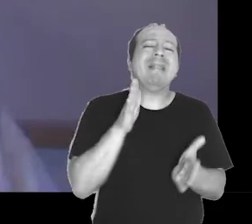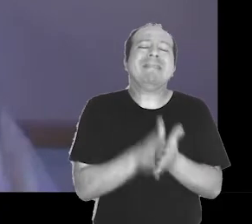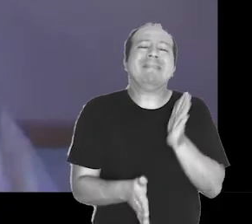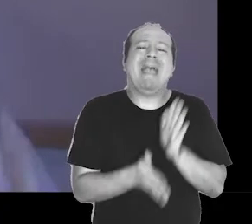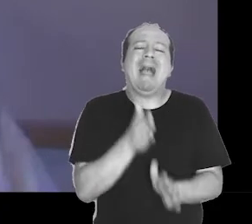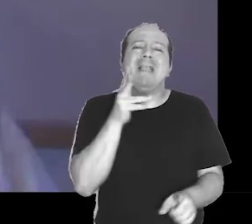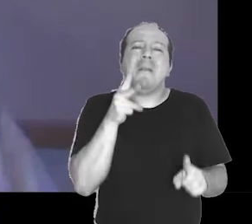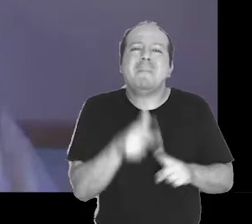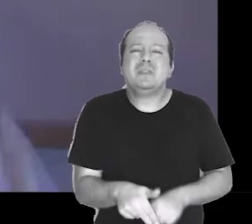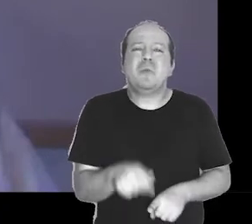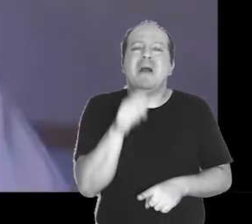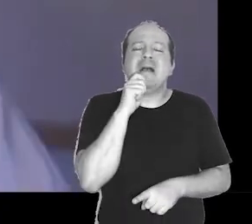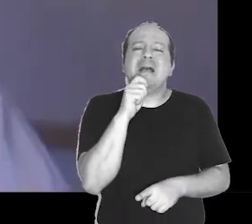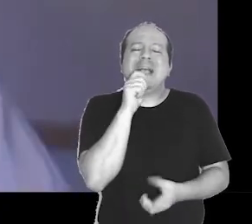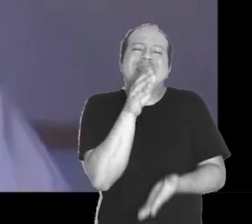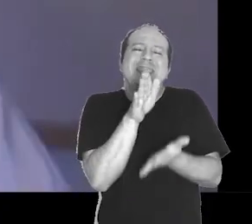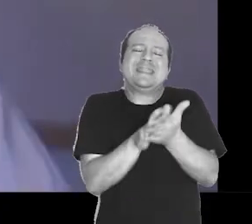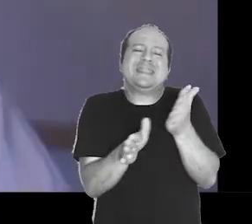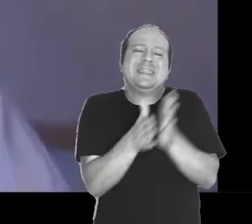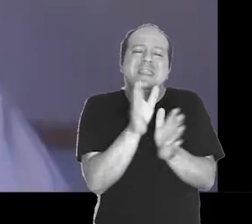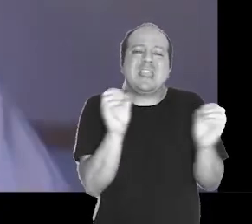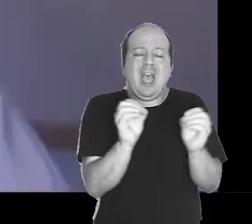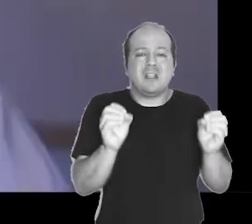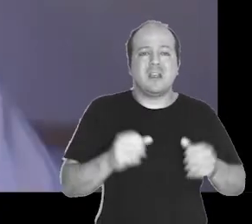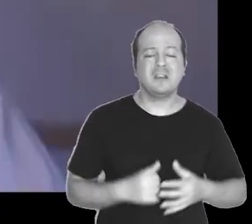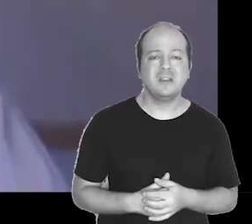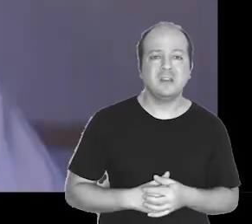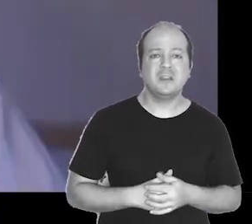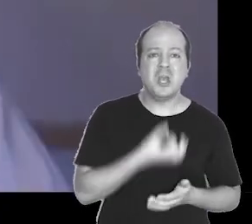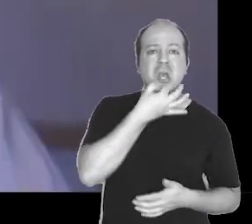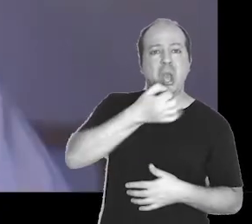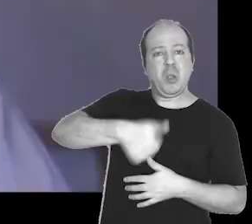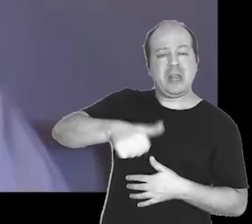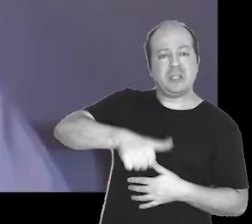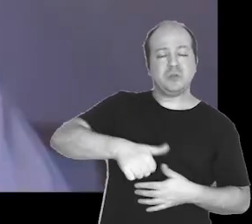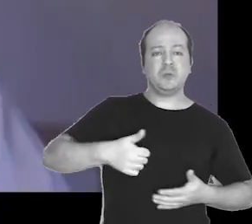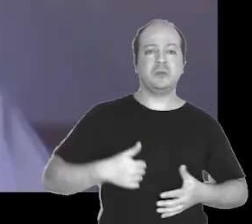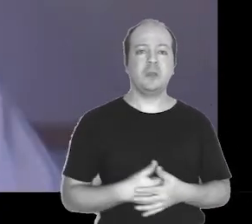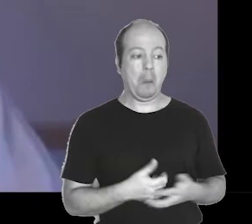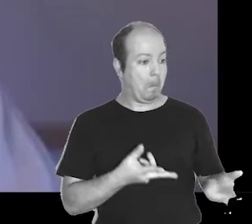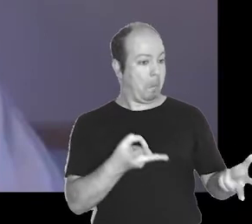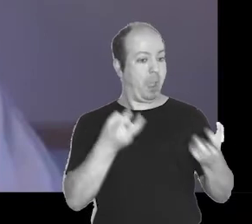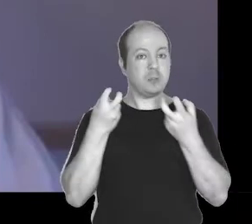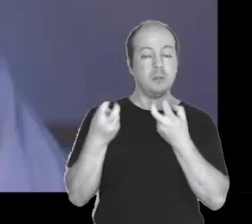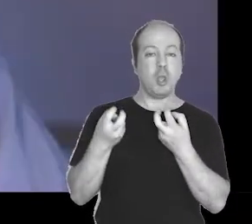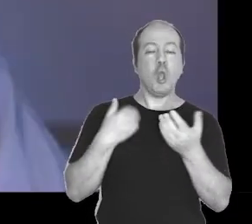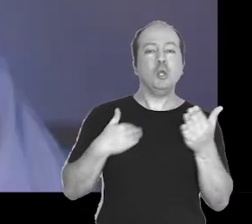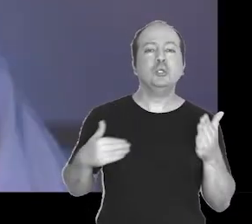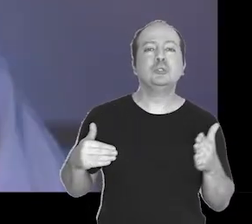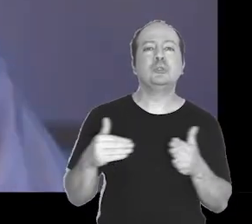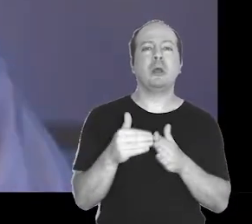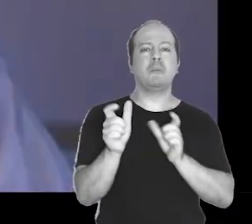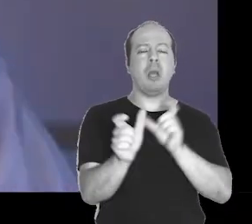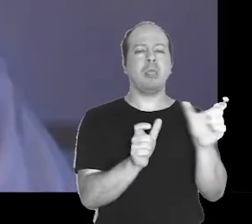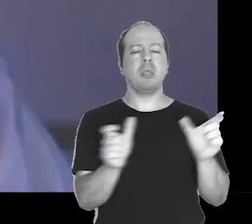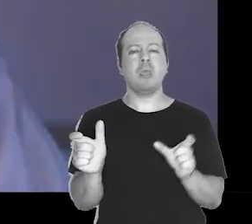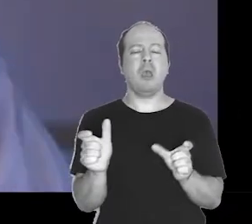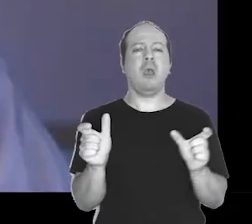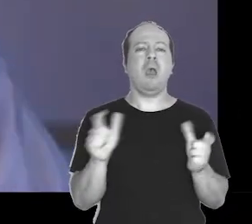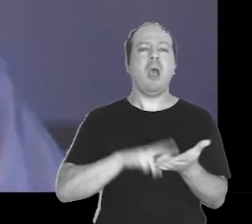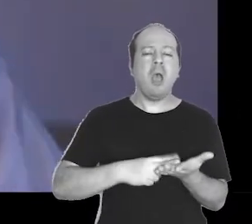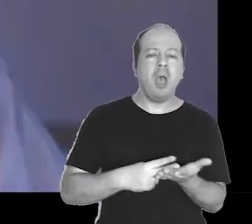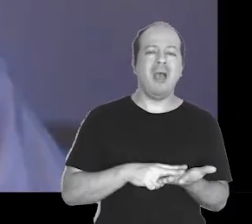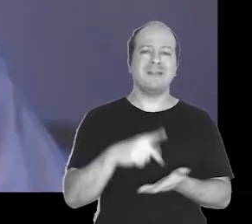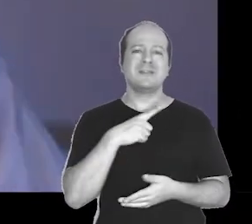impediu que eu publicasse. Nem que os críticos percebessem que toda avaliação desfavorável que eles faziam,